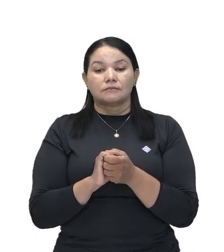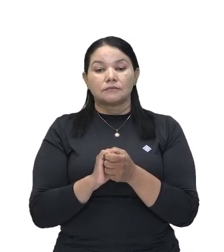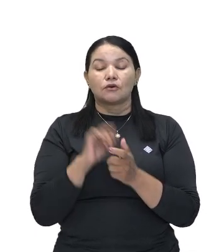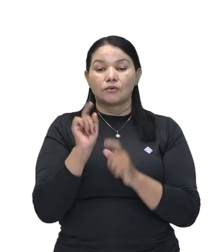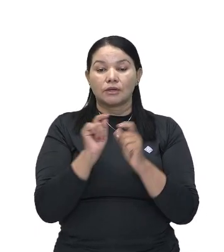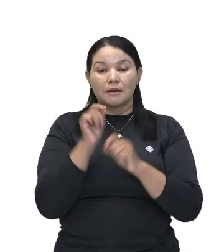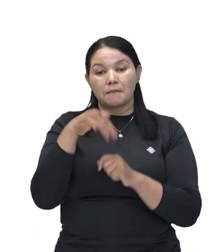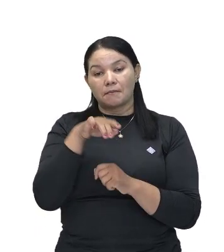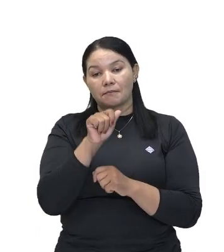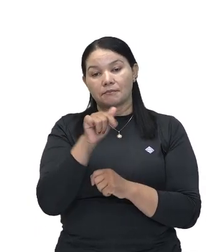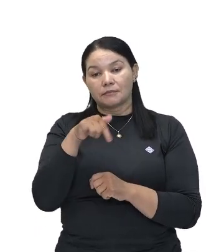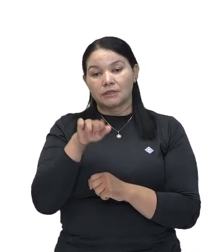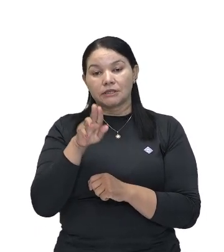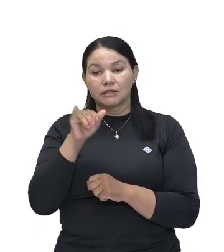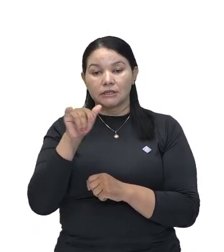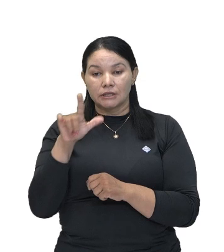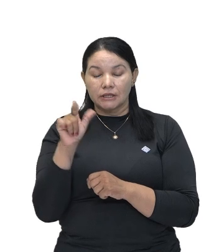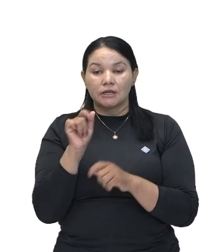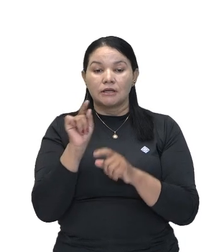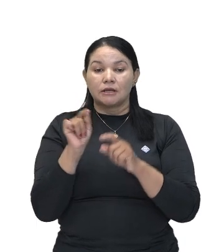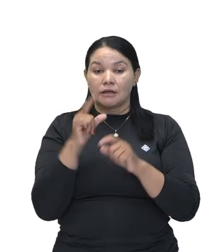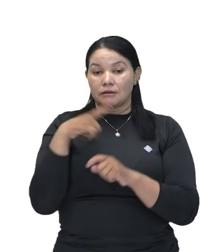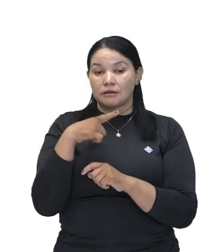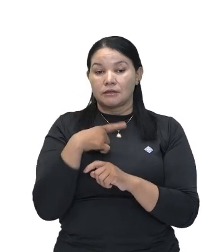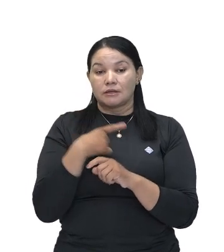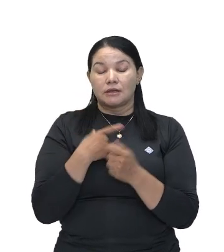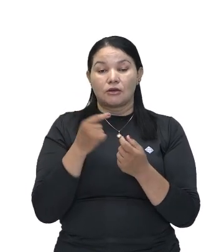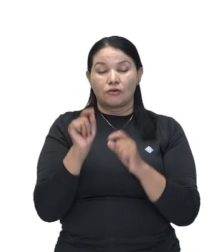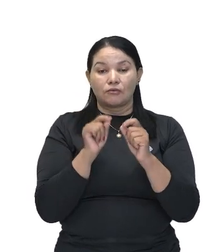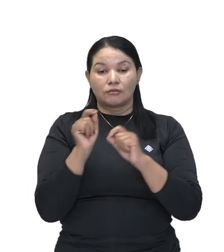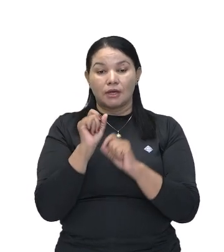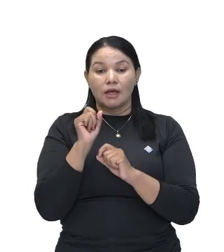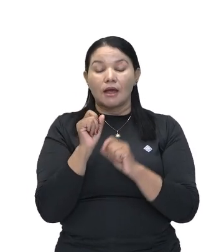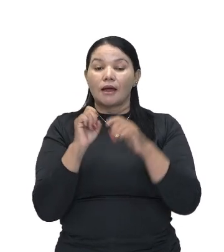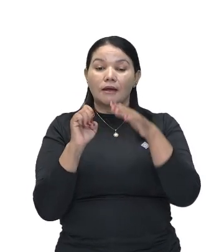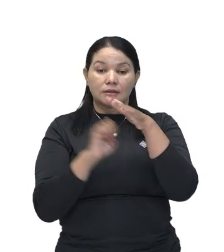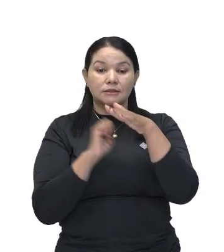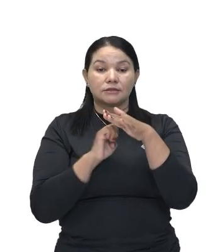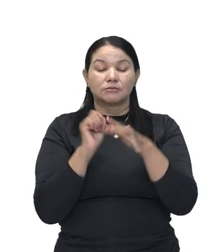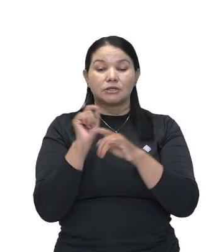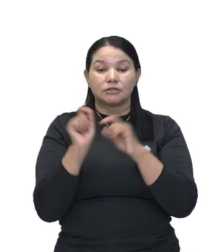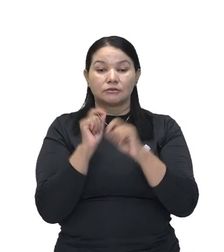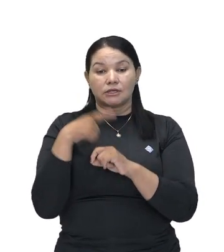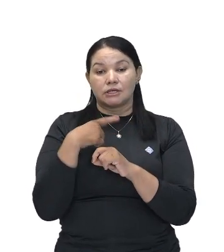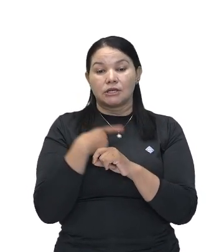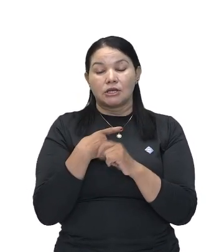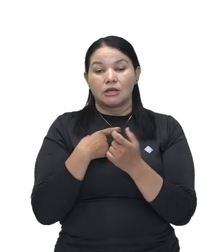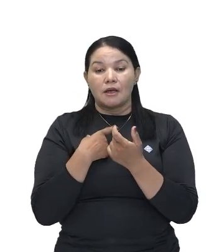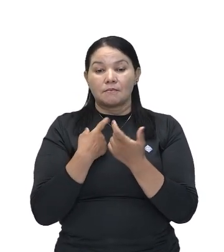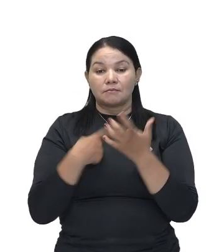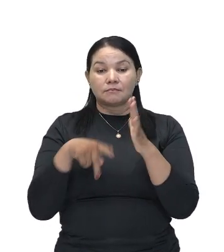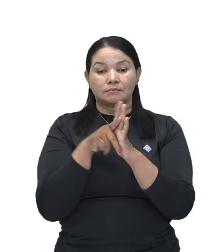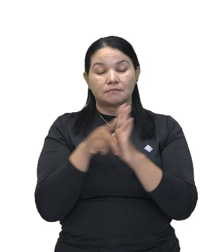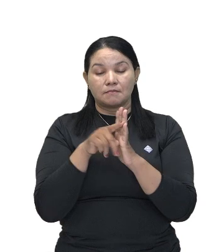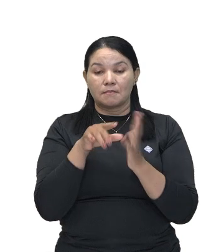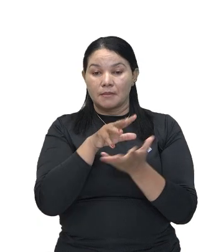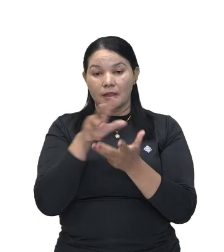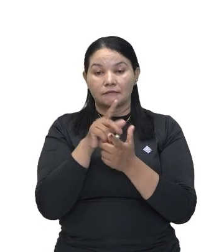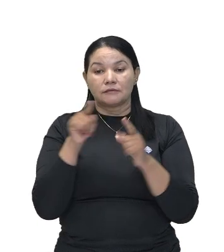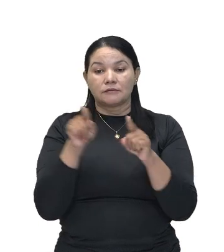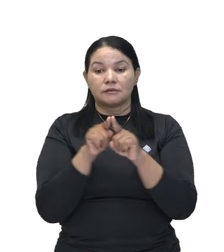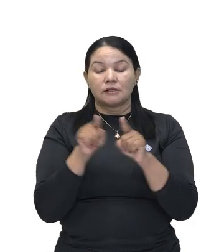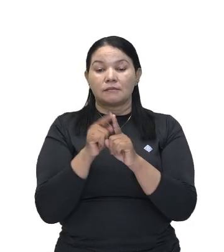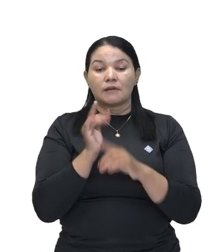né, ou as maquiladoras, que estão em expansão, né, que fazem parte das empresas multinacionais, que elas